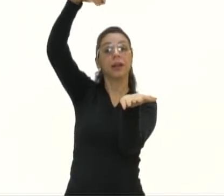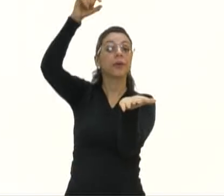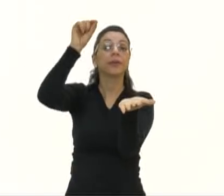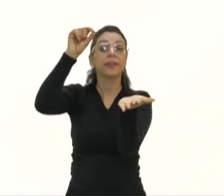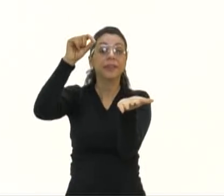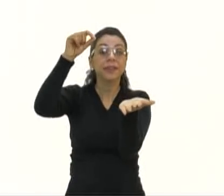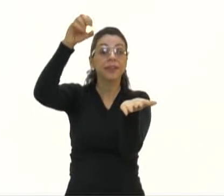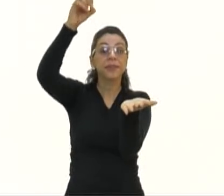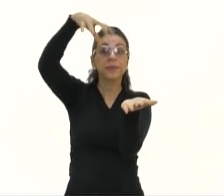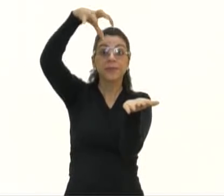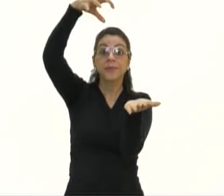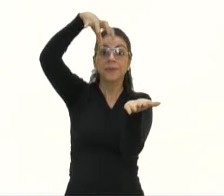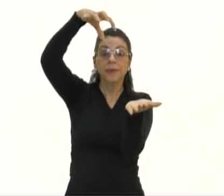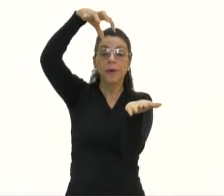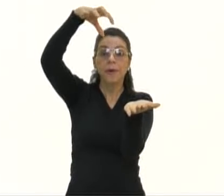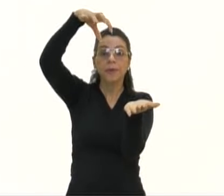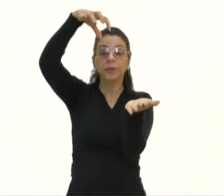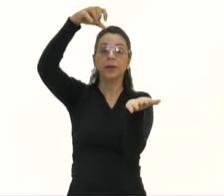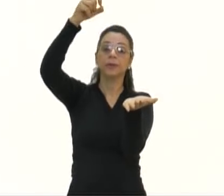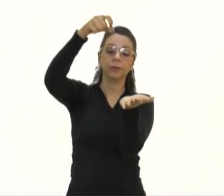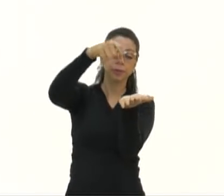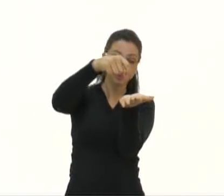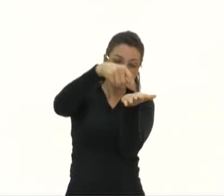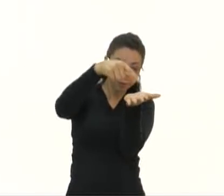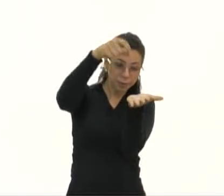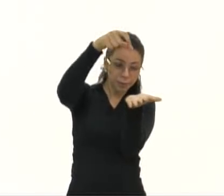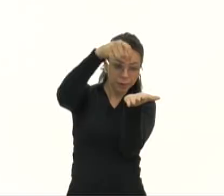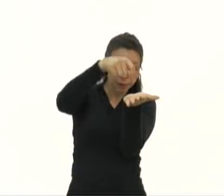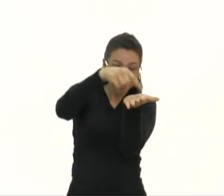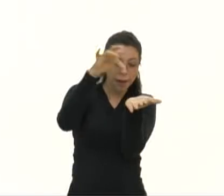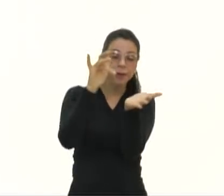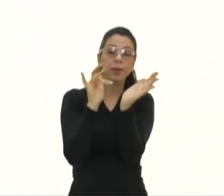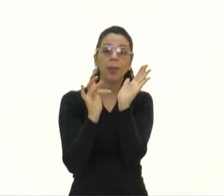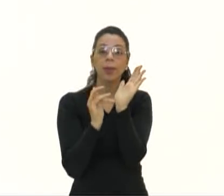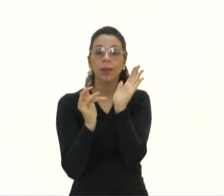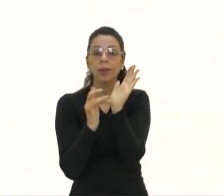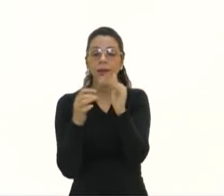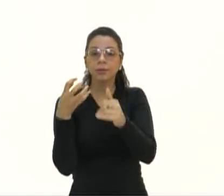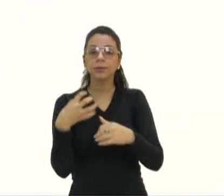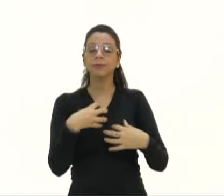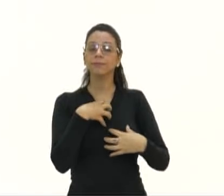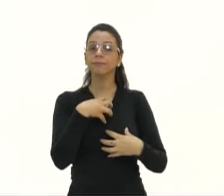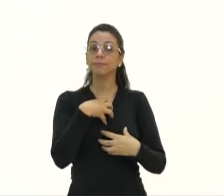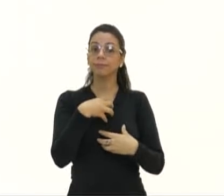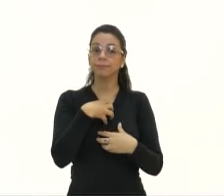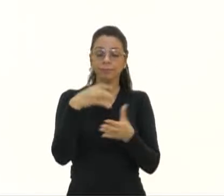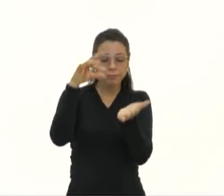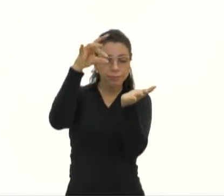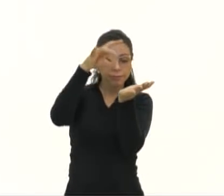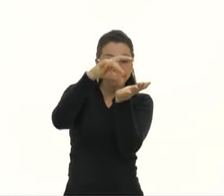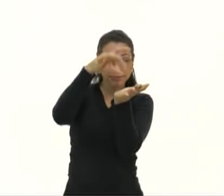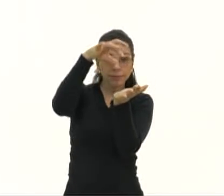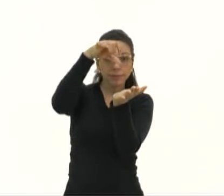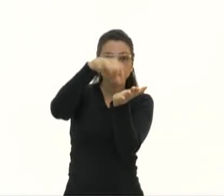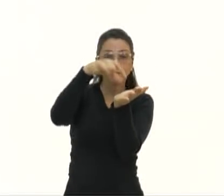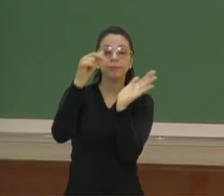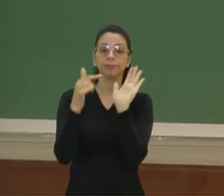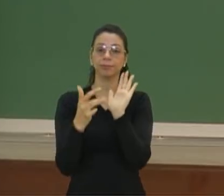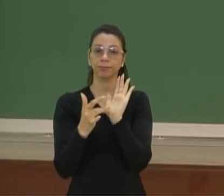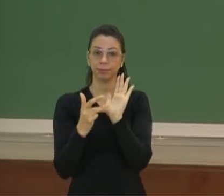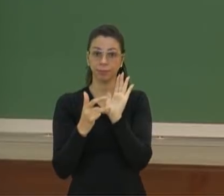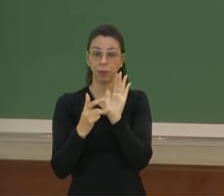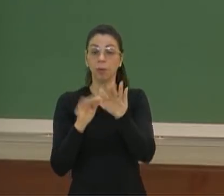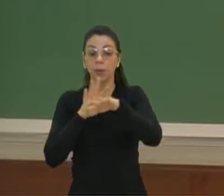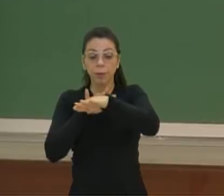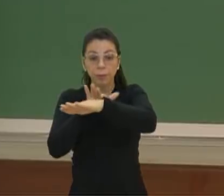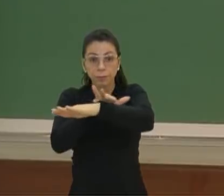chovendo. Se essa chuva cai na palma da mão dele, ele não sente elas encostando? Então é o